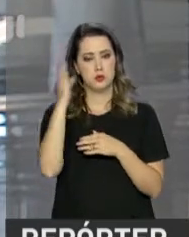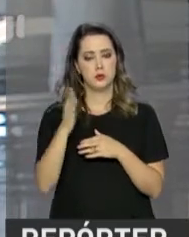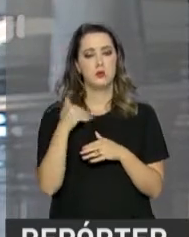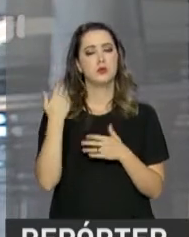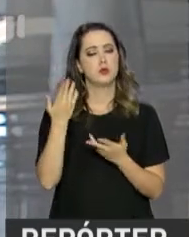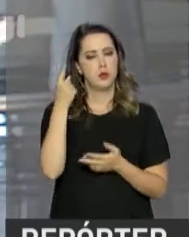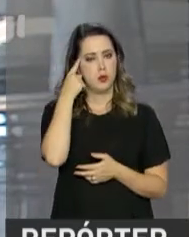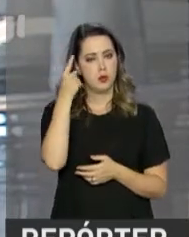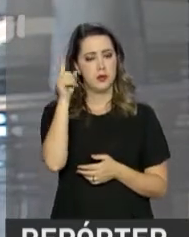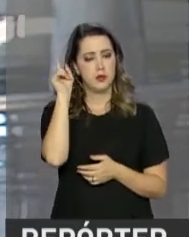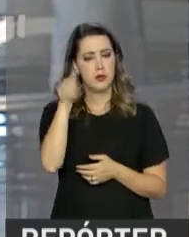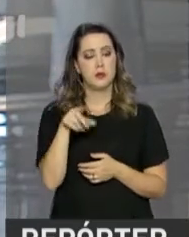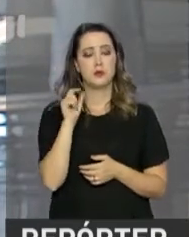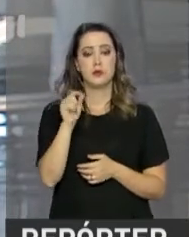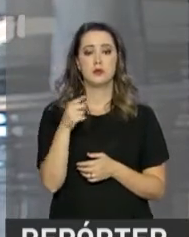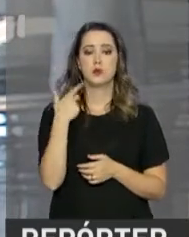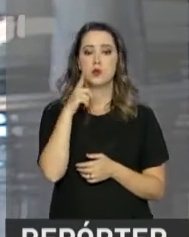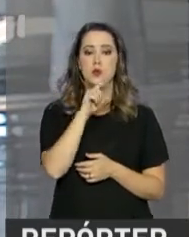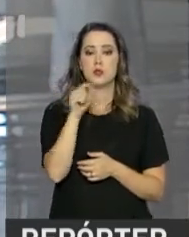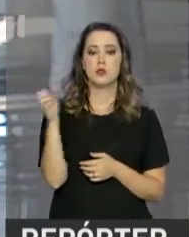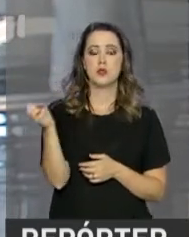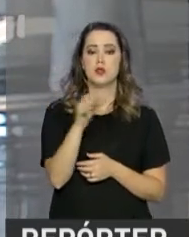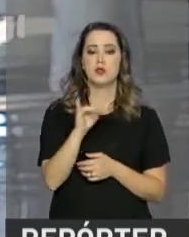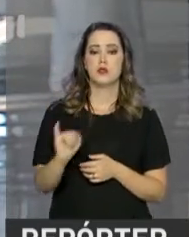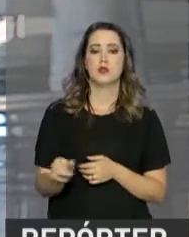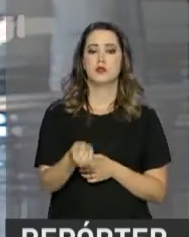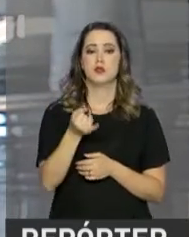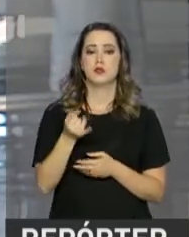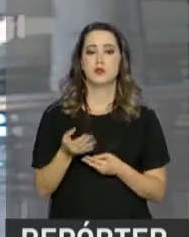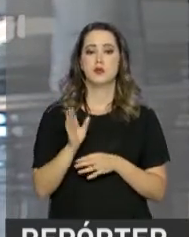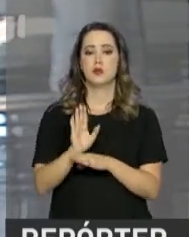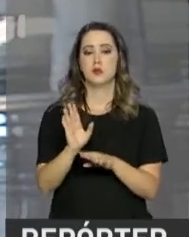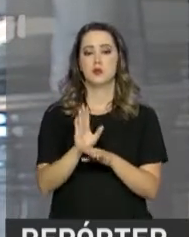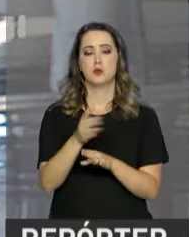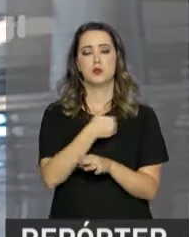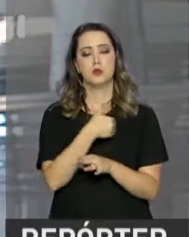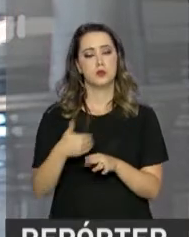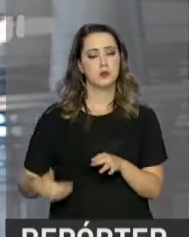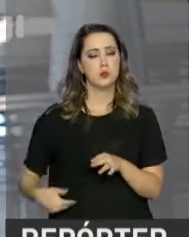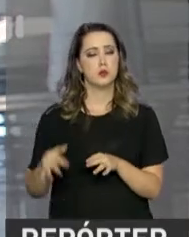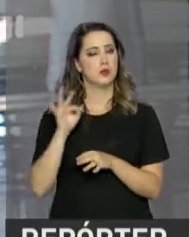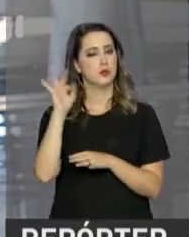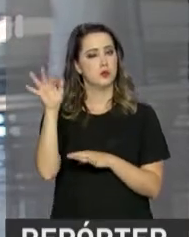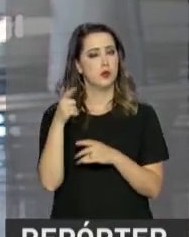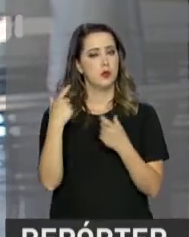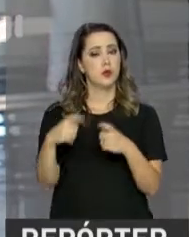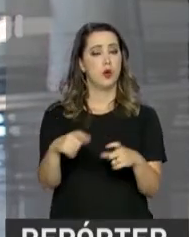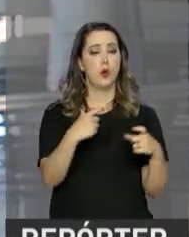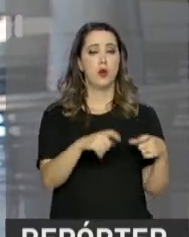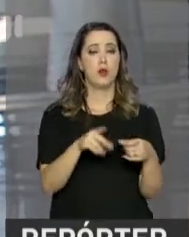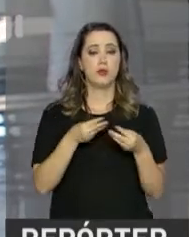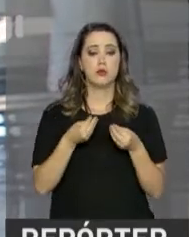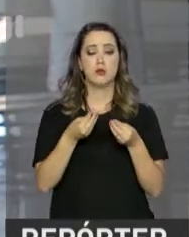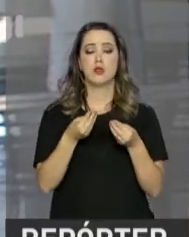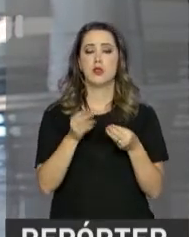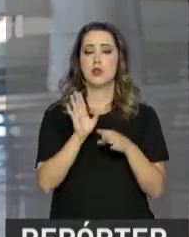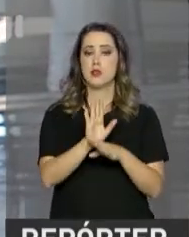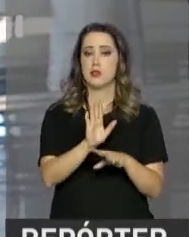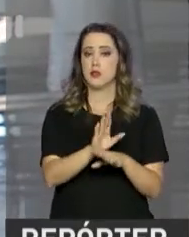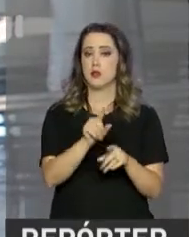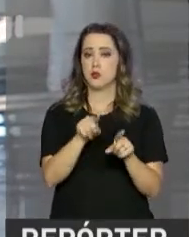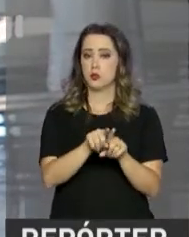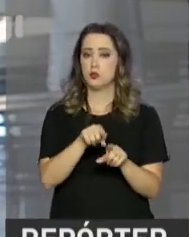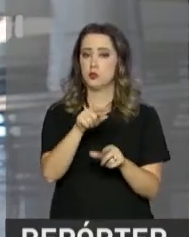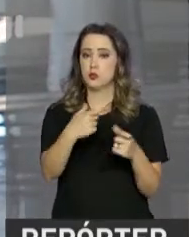então é que eles consigam novas oportunidades e recebam apoio esses locais para os quais são encaminhados como